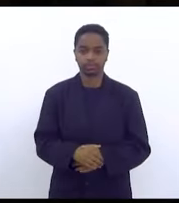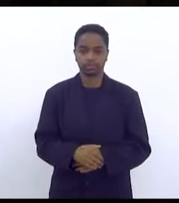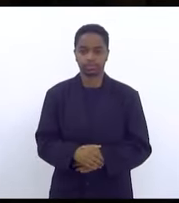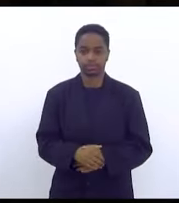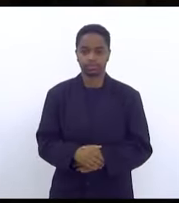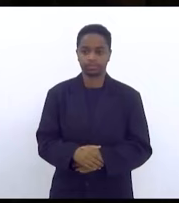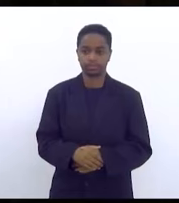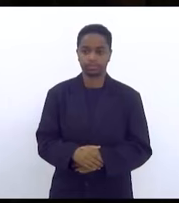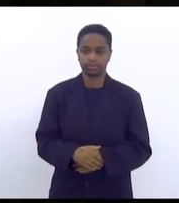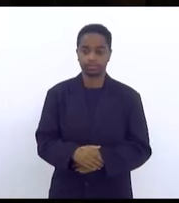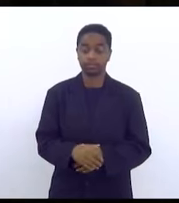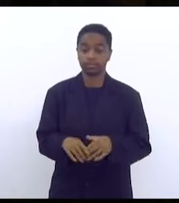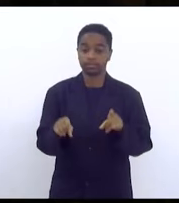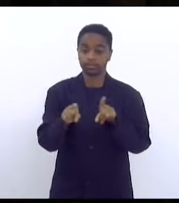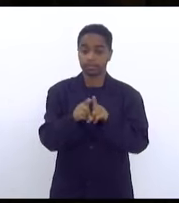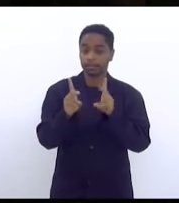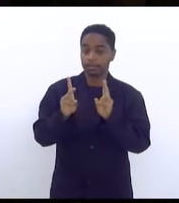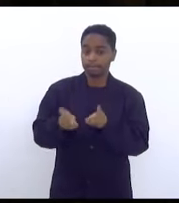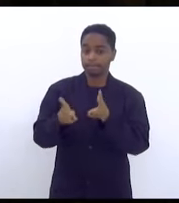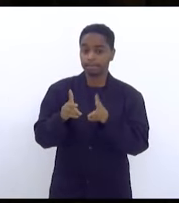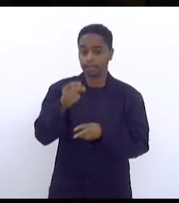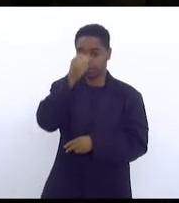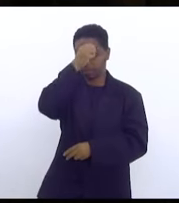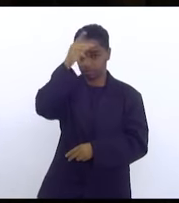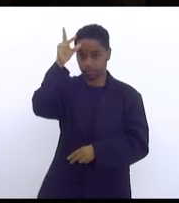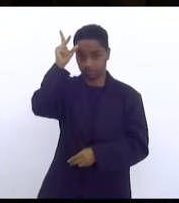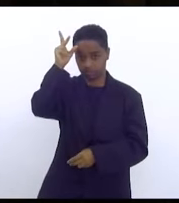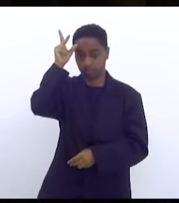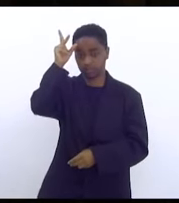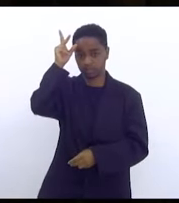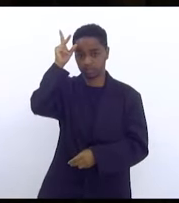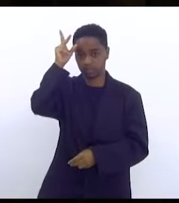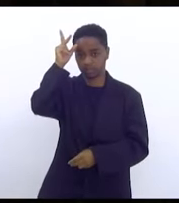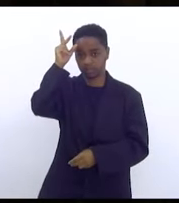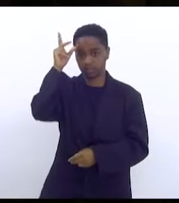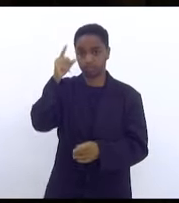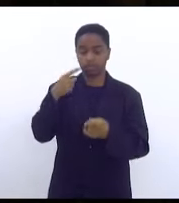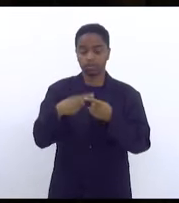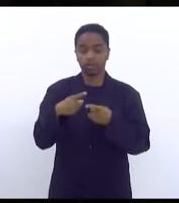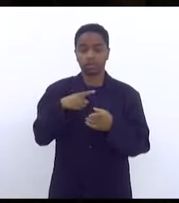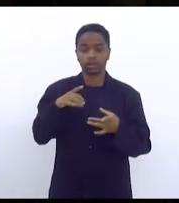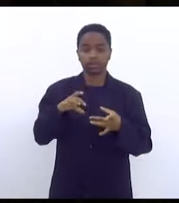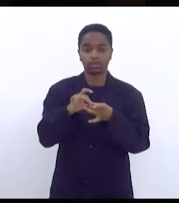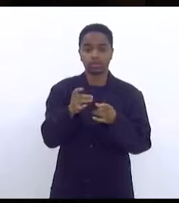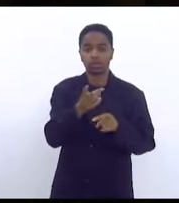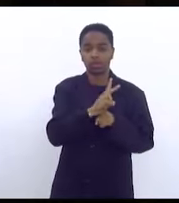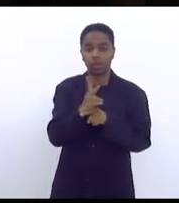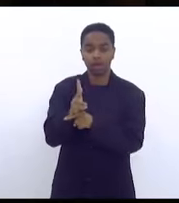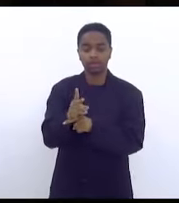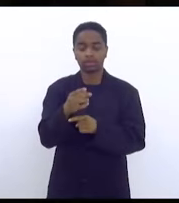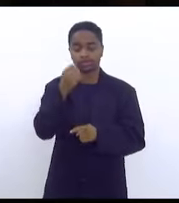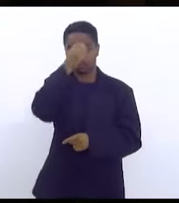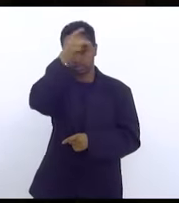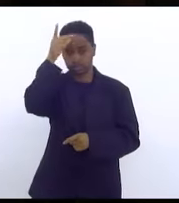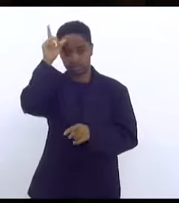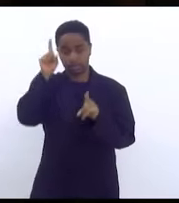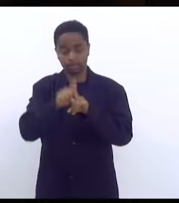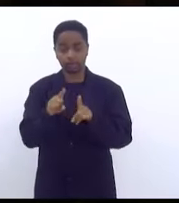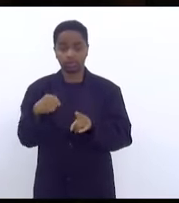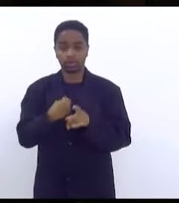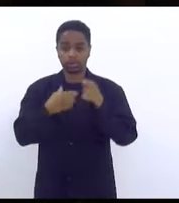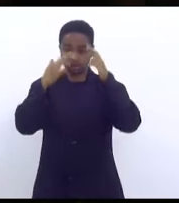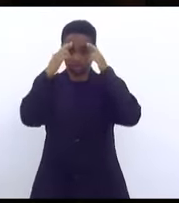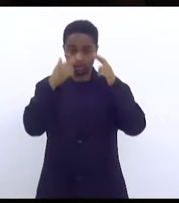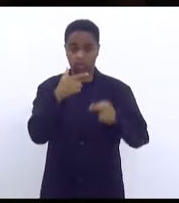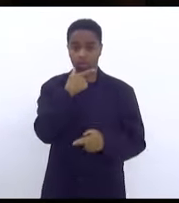disso, é a mesma prefeitura que, com essa guarda municipal, e fica aqui o nosso respeito aos homens e